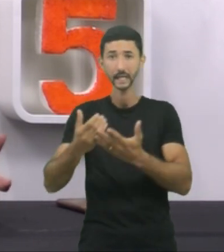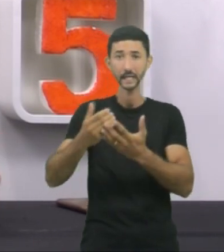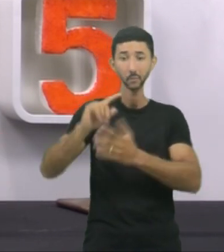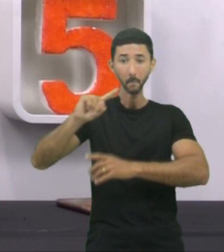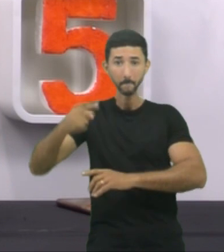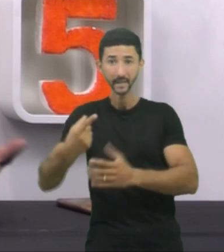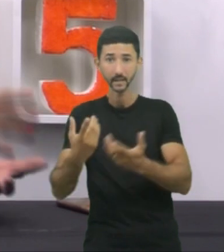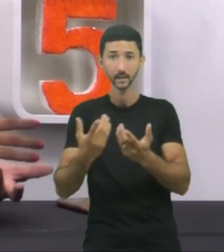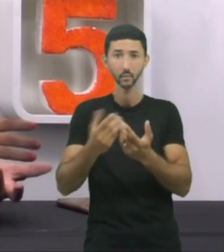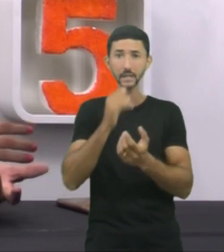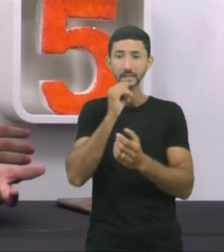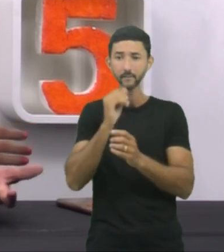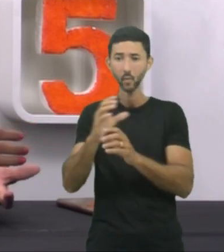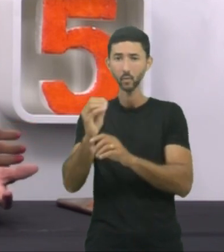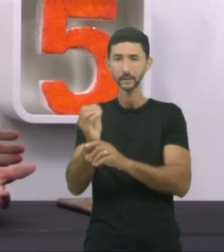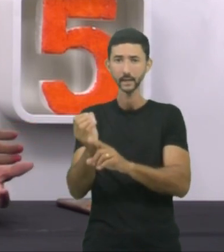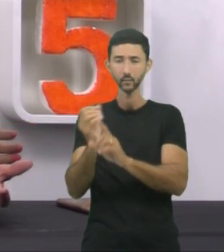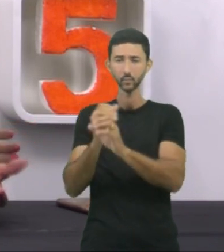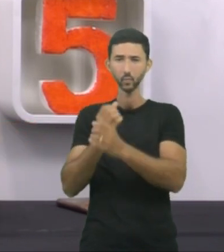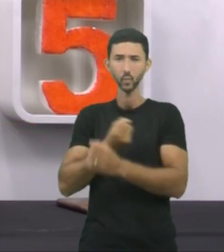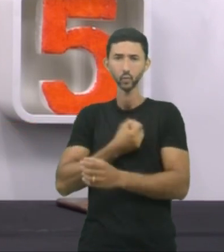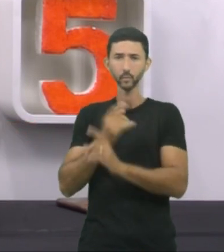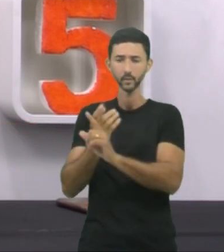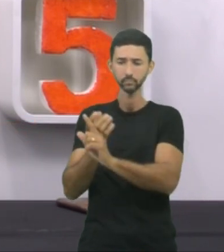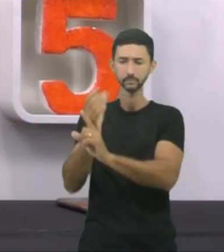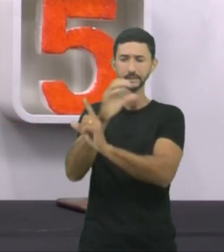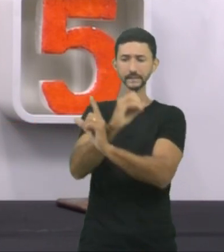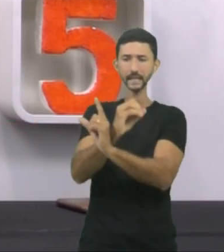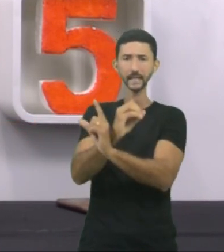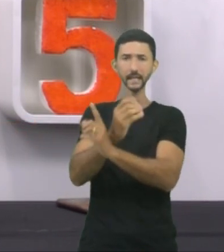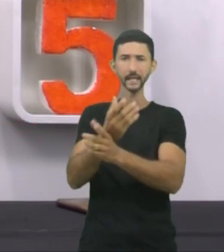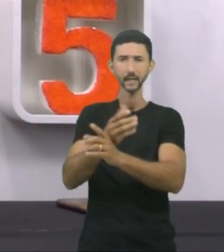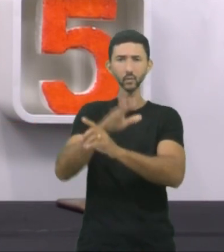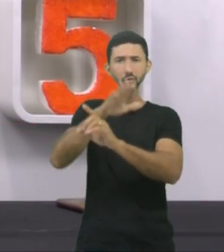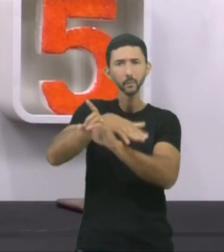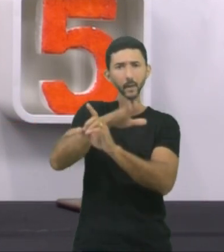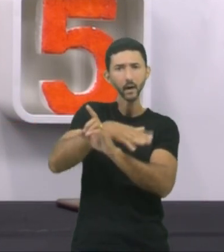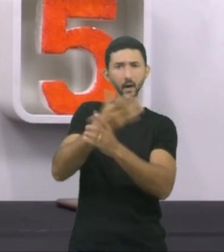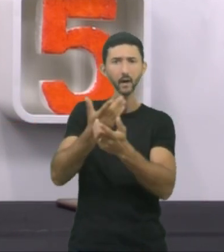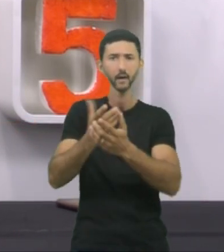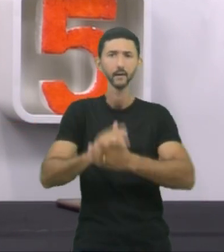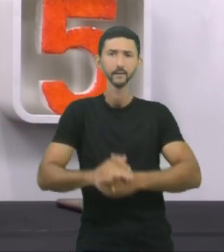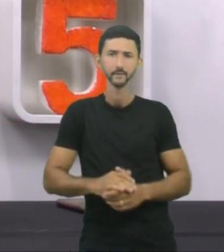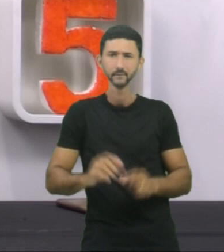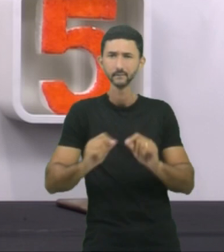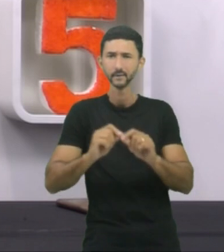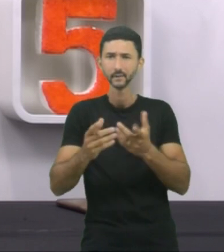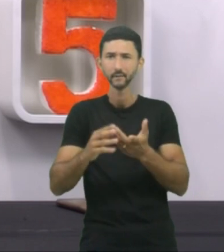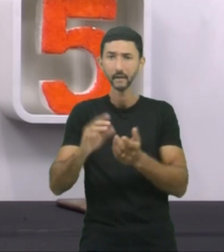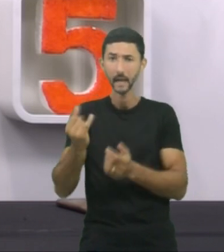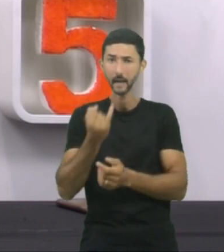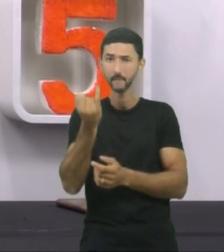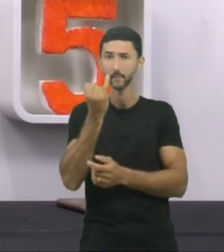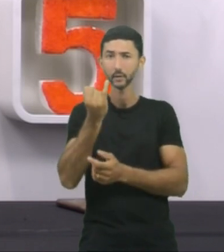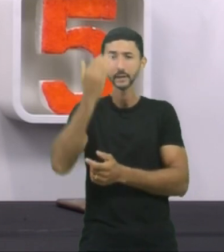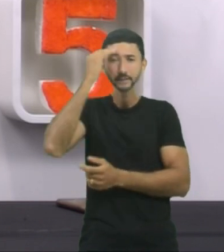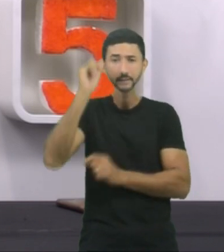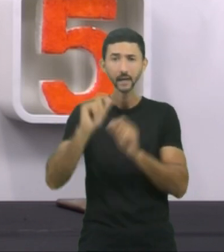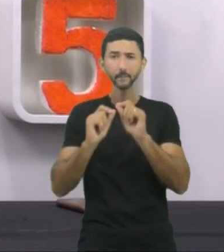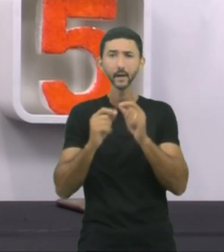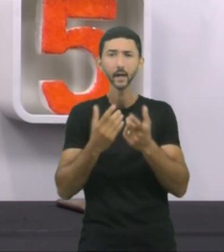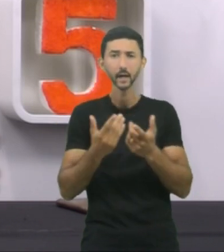alguns momentos, quando o zero vem na frente do número, ele pode diminuir um valor, e é por isso que é tão